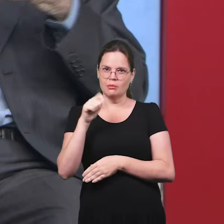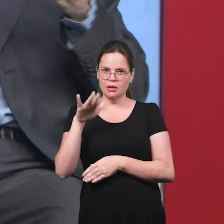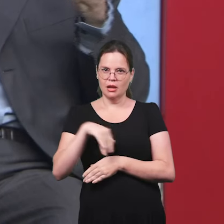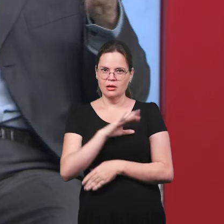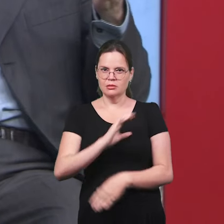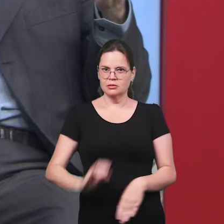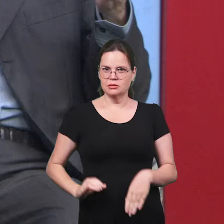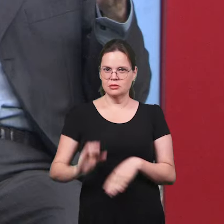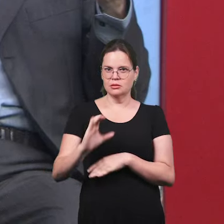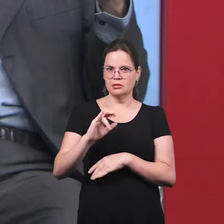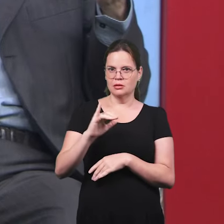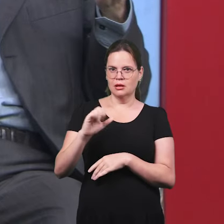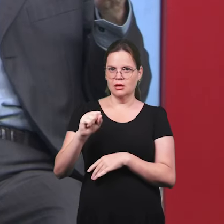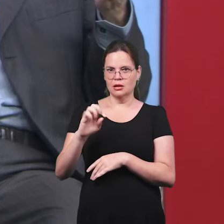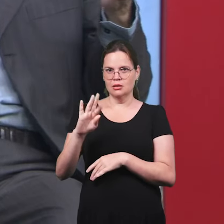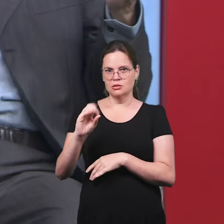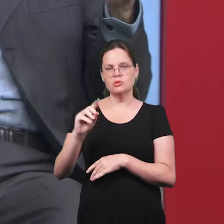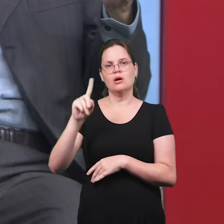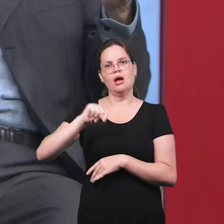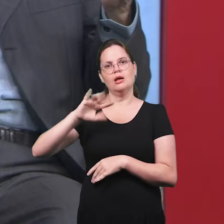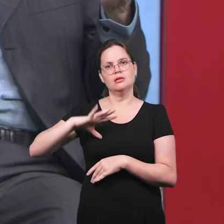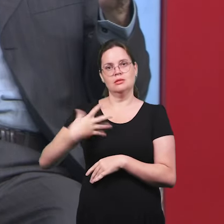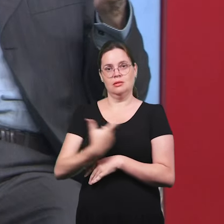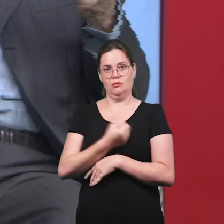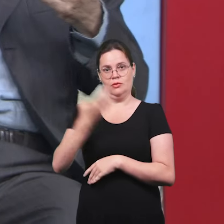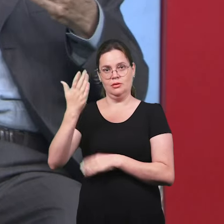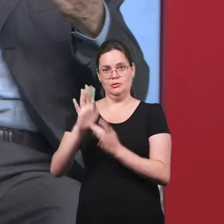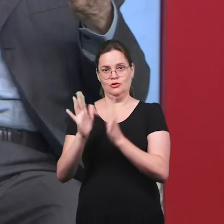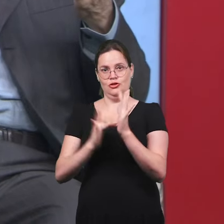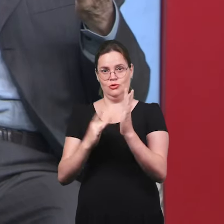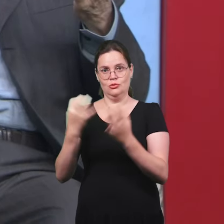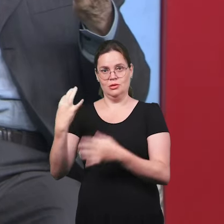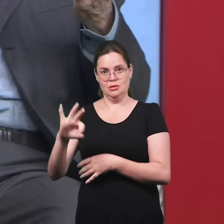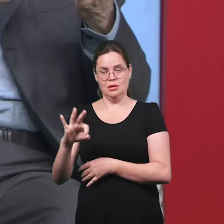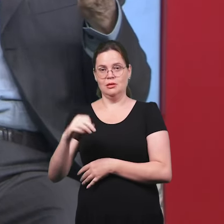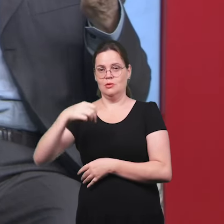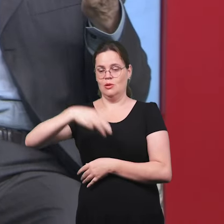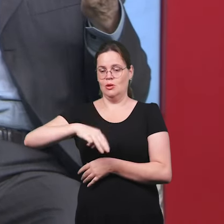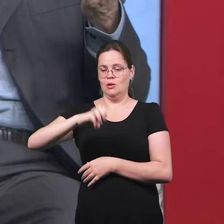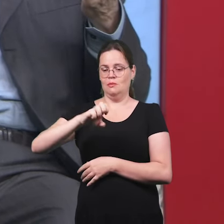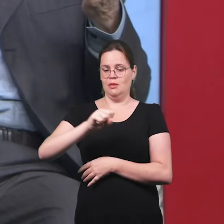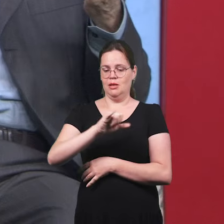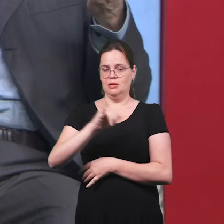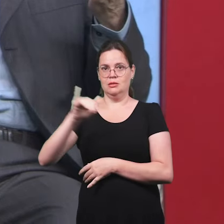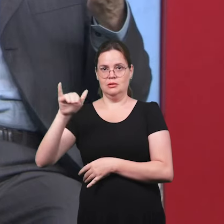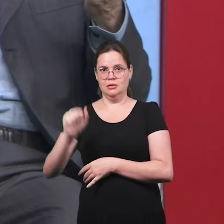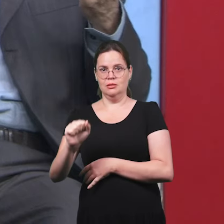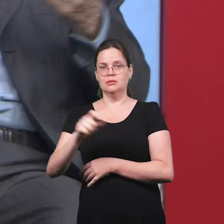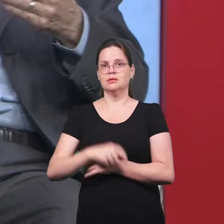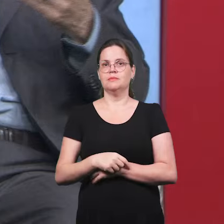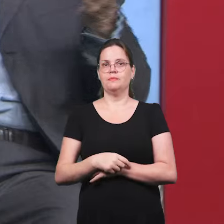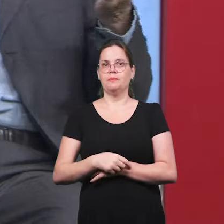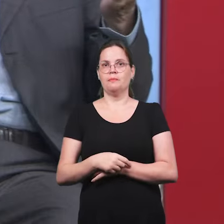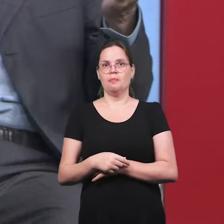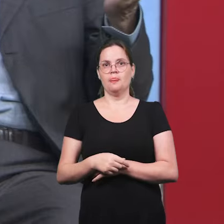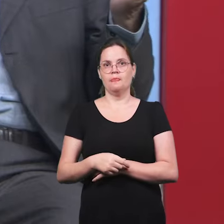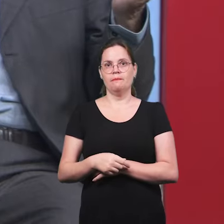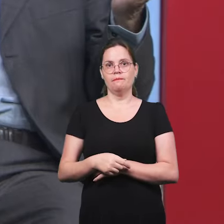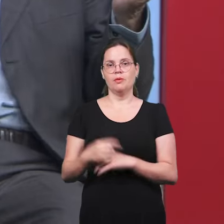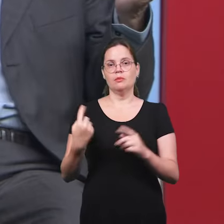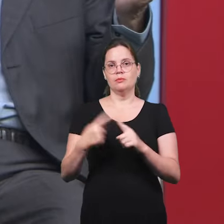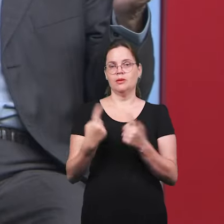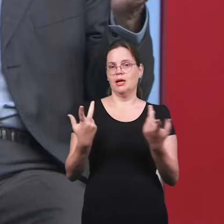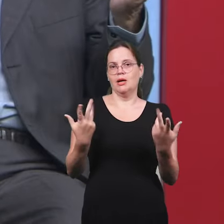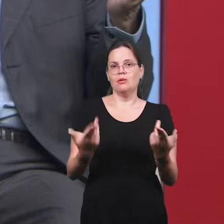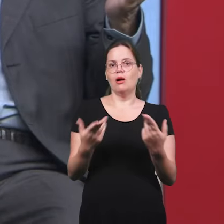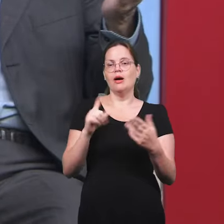Cristo. Cristo é o Salvador, o Messias. Tipo do Velho Testamento, a maior referência do Velho Testamento é o rei